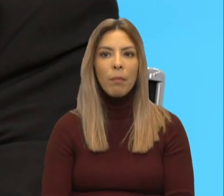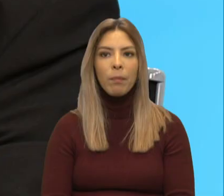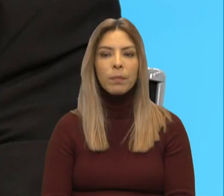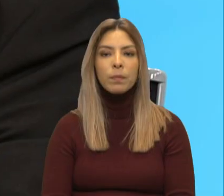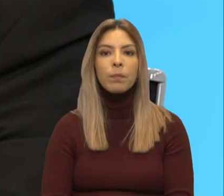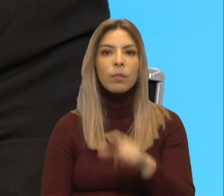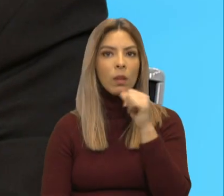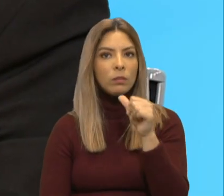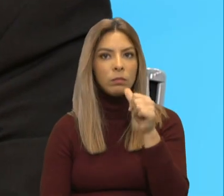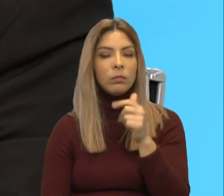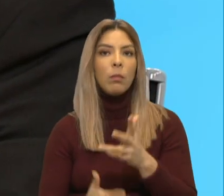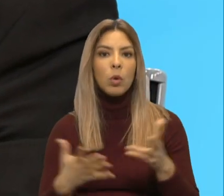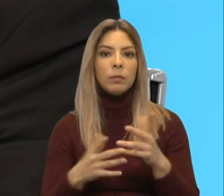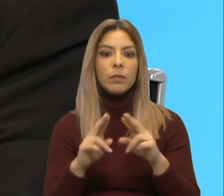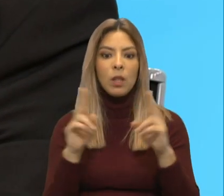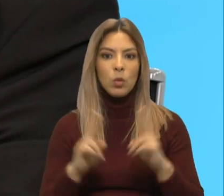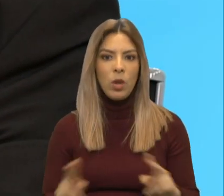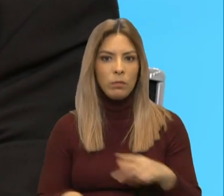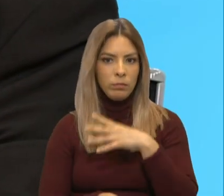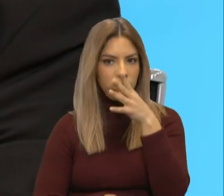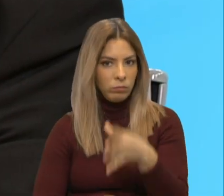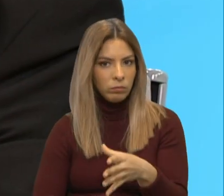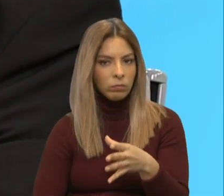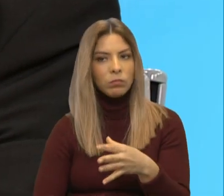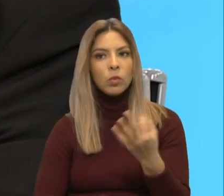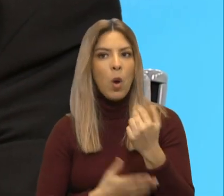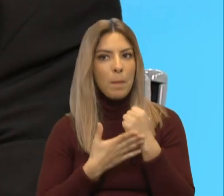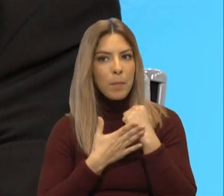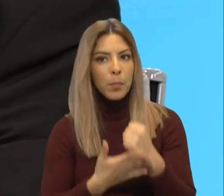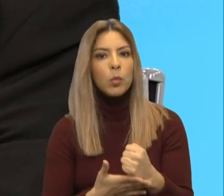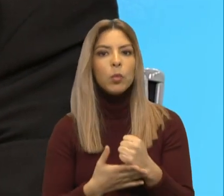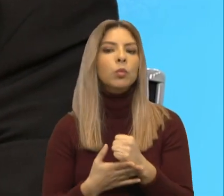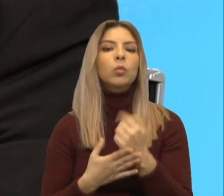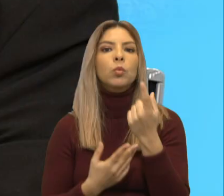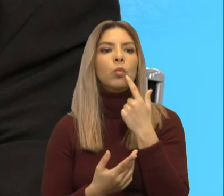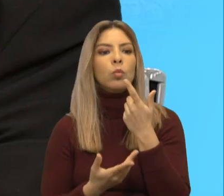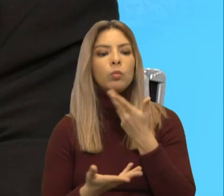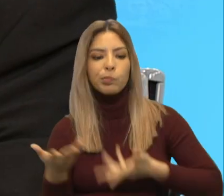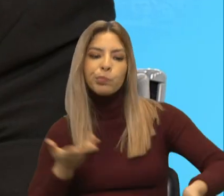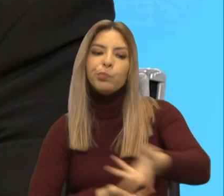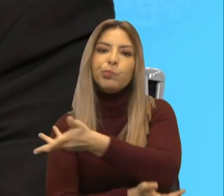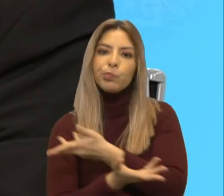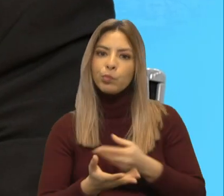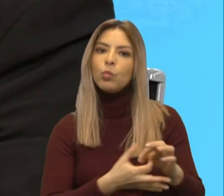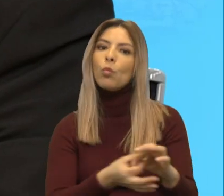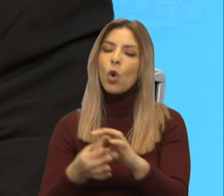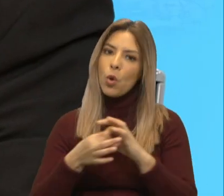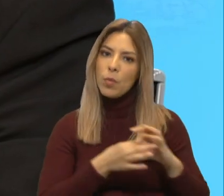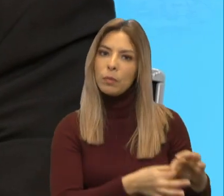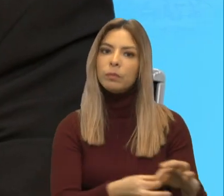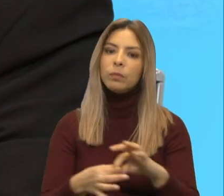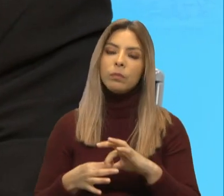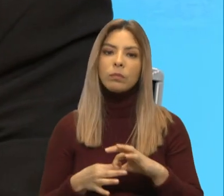tem, da parte da comunidade internacional, tido sempre um apoio, uma colaboração, e essa colaboração